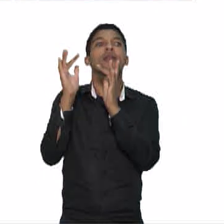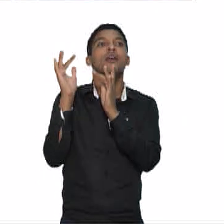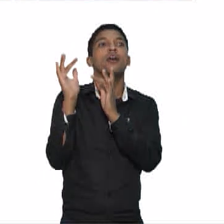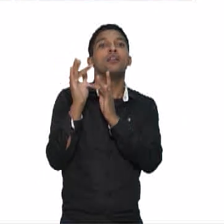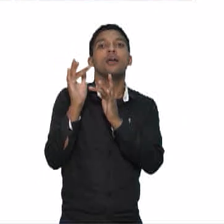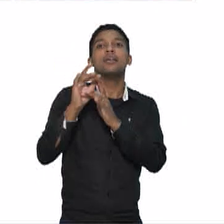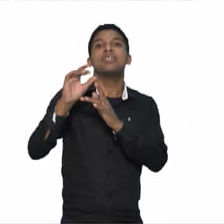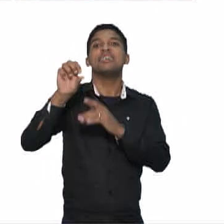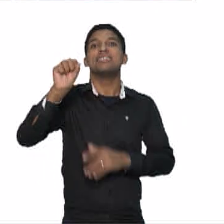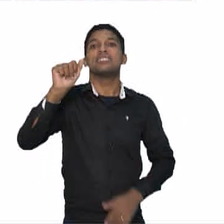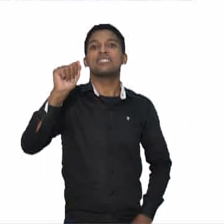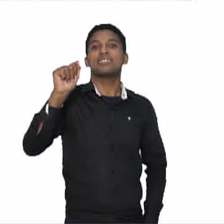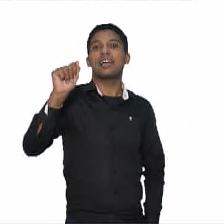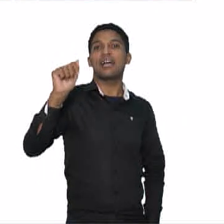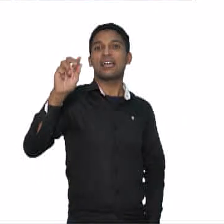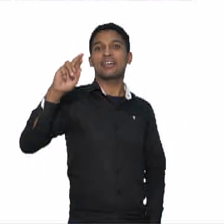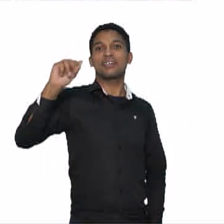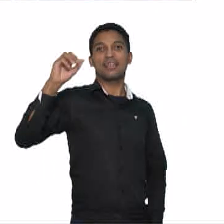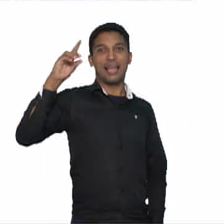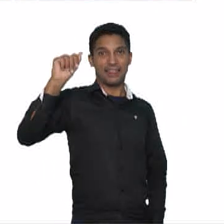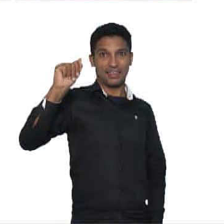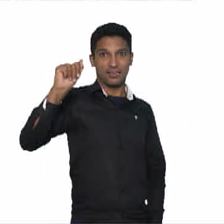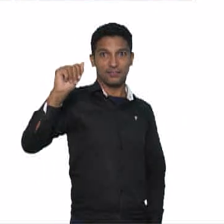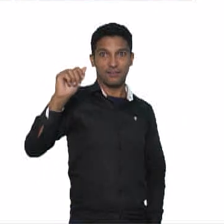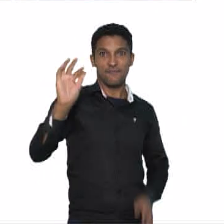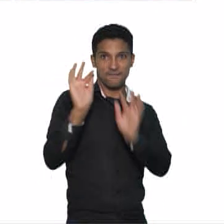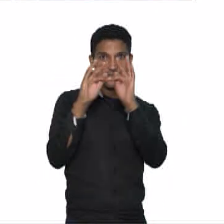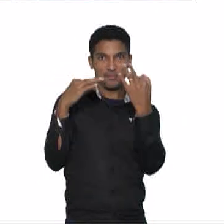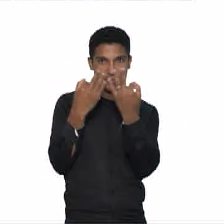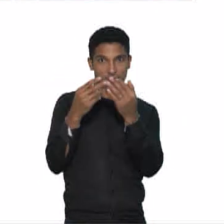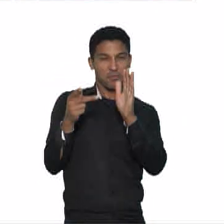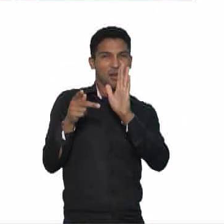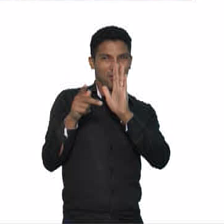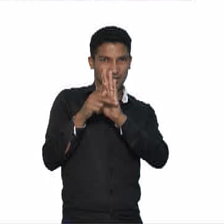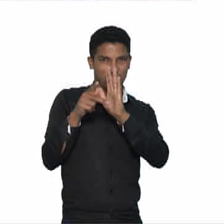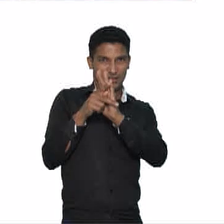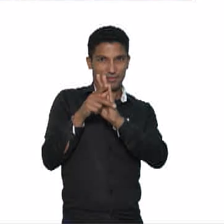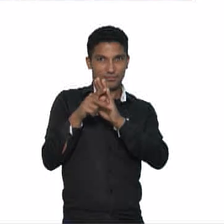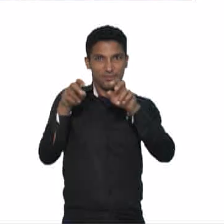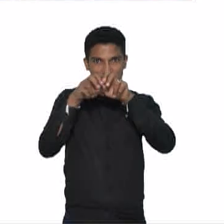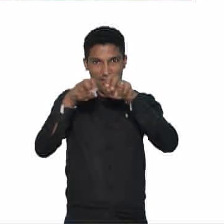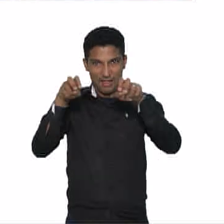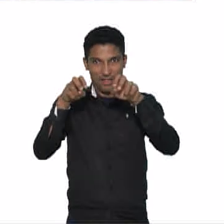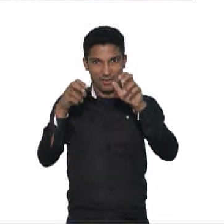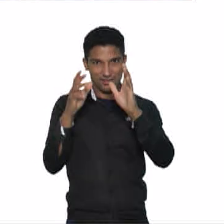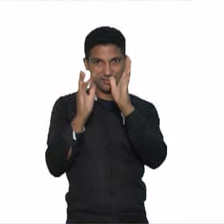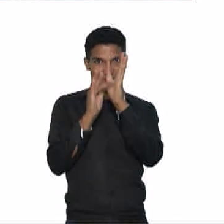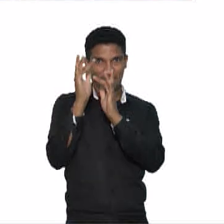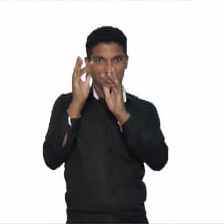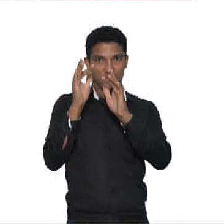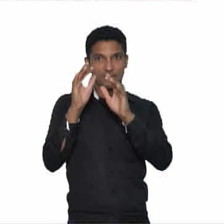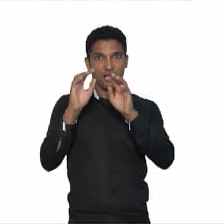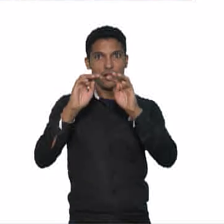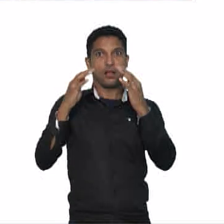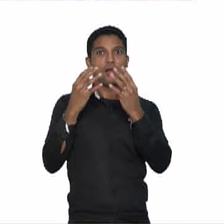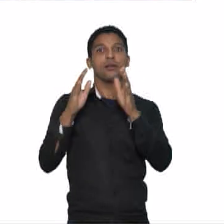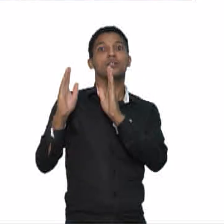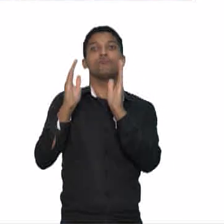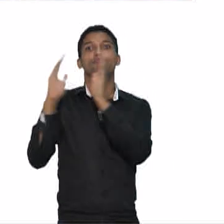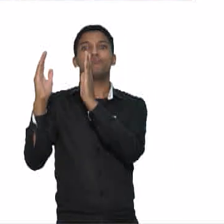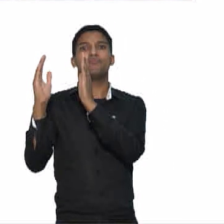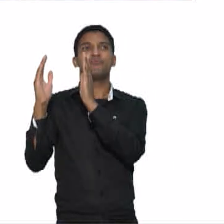inspirou muito, a diferença é a pincelada, mas a composição, a neutralidade nas faces a gente vê. E a última obra, a Joana d'Arc no